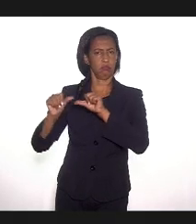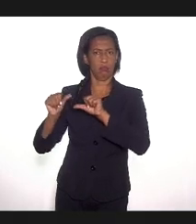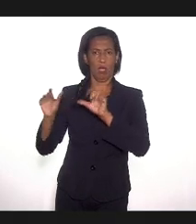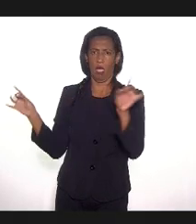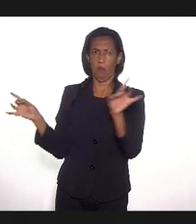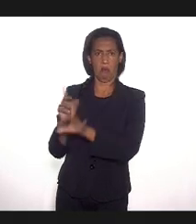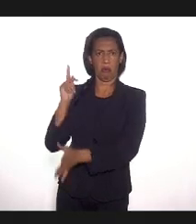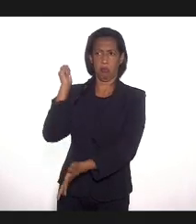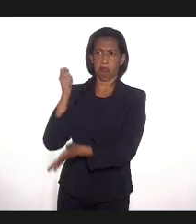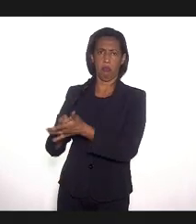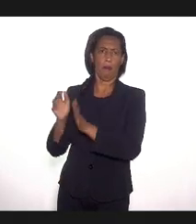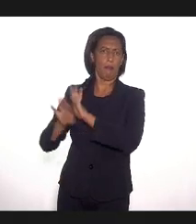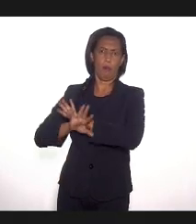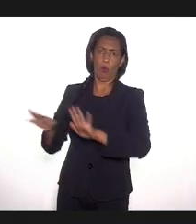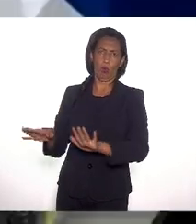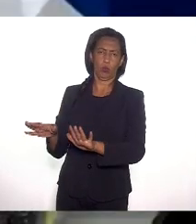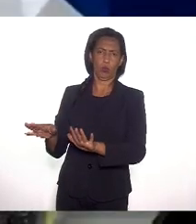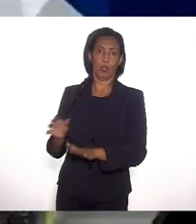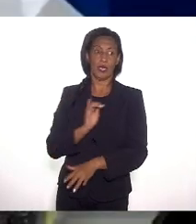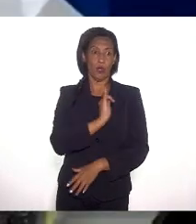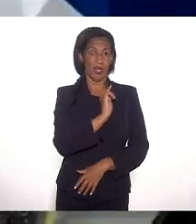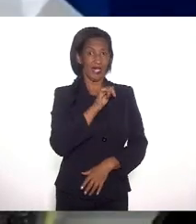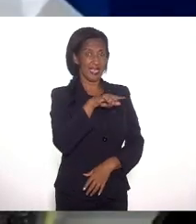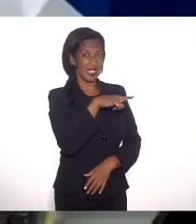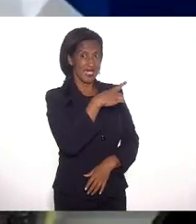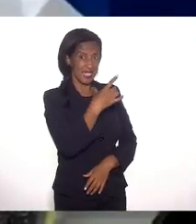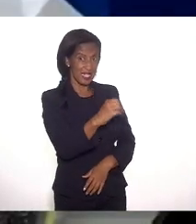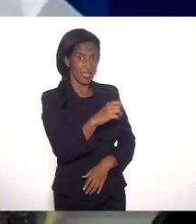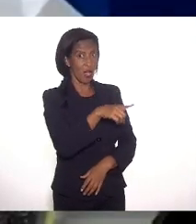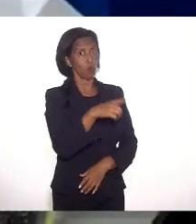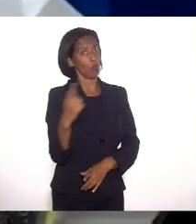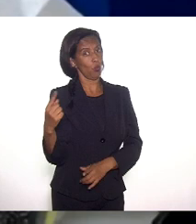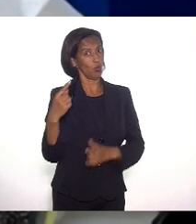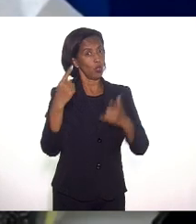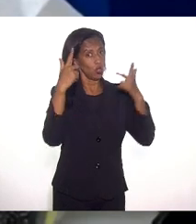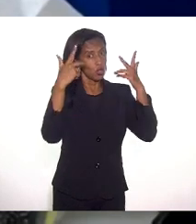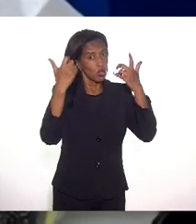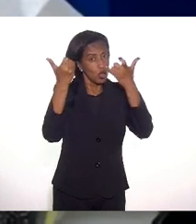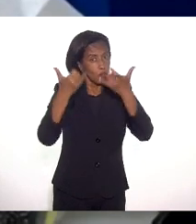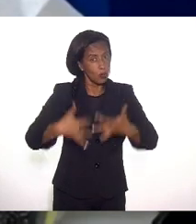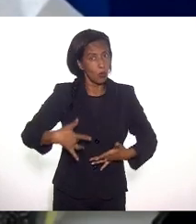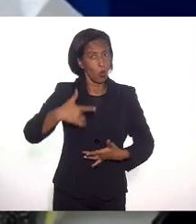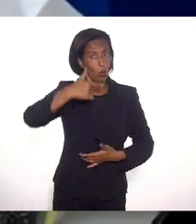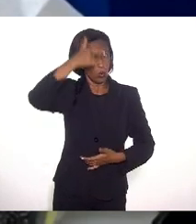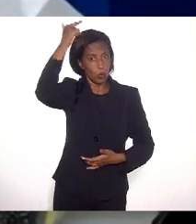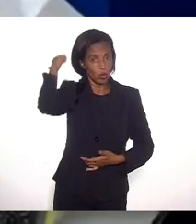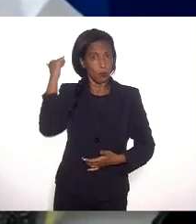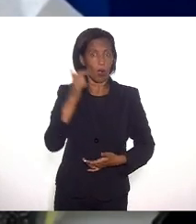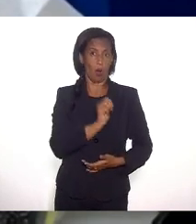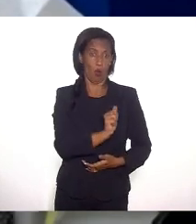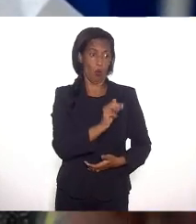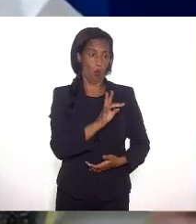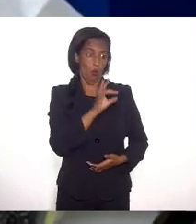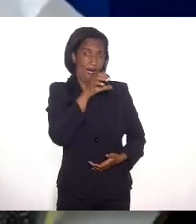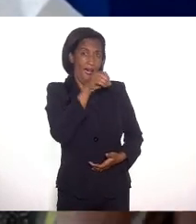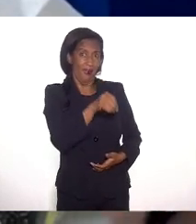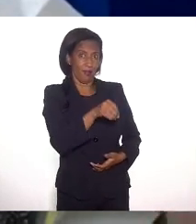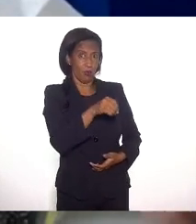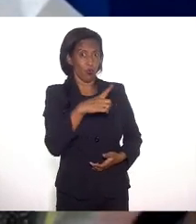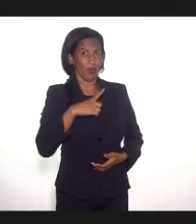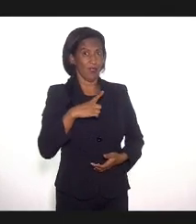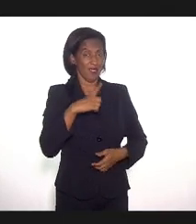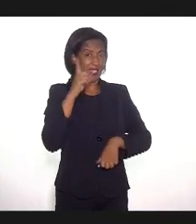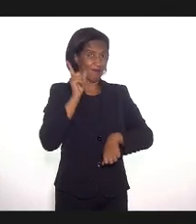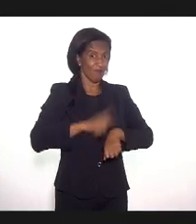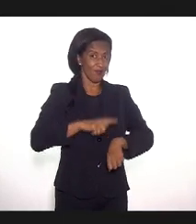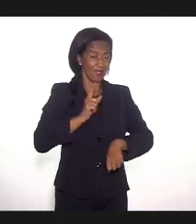definitivo. Exatamente, ao passo que a isenção, como bem explicou o Luiz Paulo, né, é definida por um ato normativo pontual, definido inclusive em intervalo